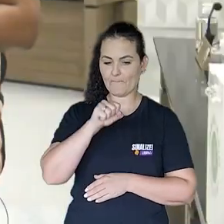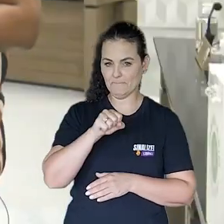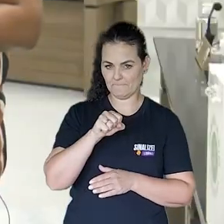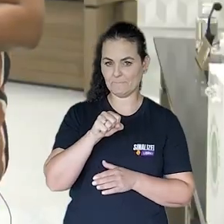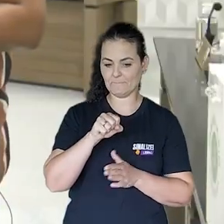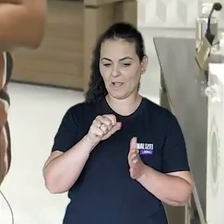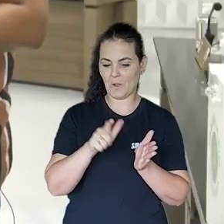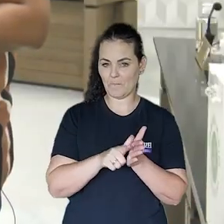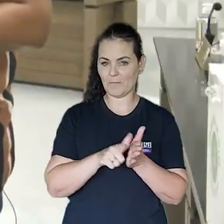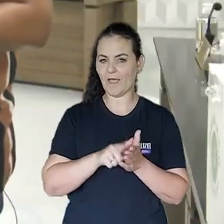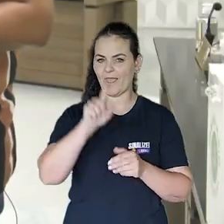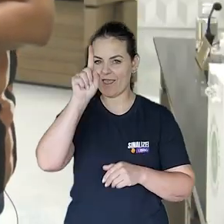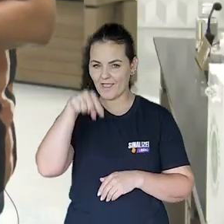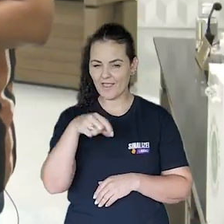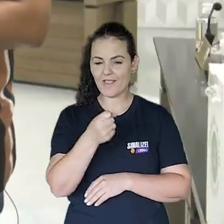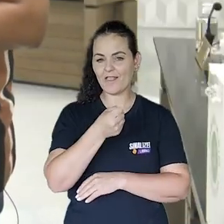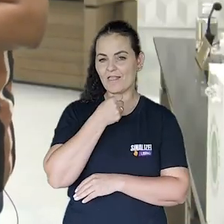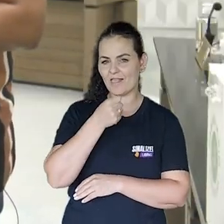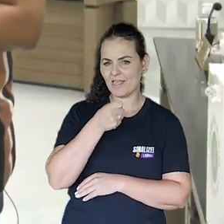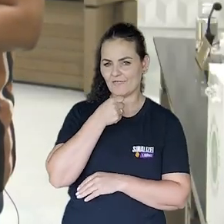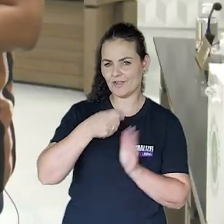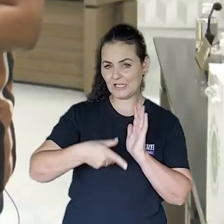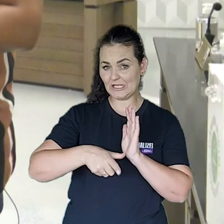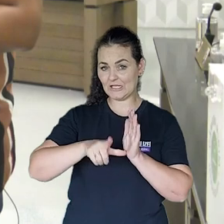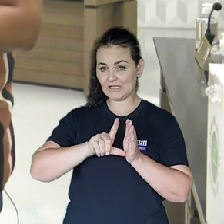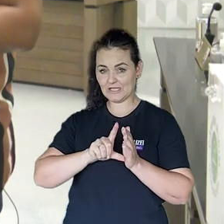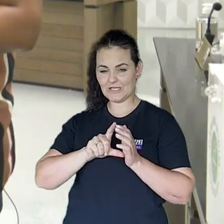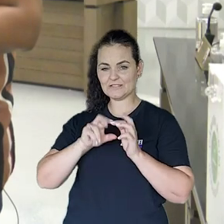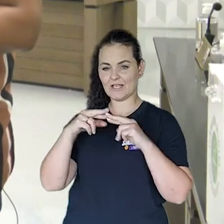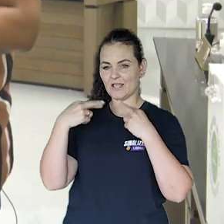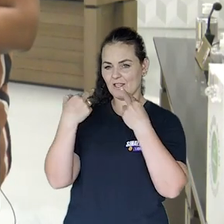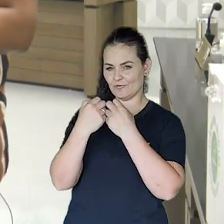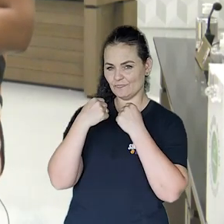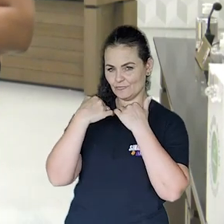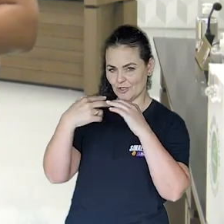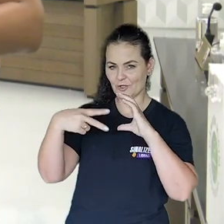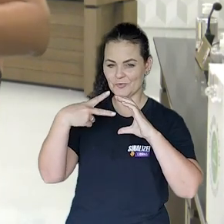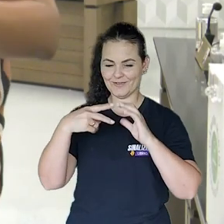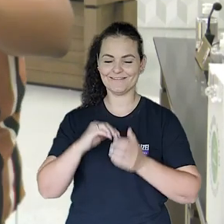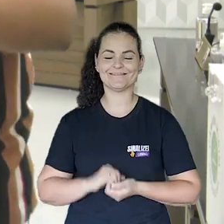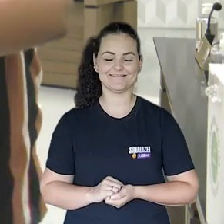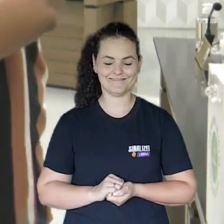a quinta escola da rede municipal é a Helmut Guilherme Duvi.